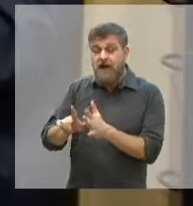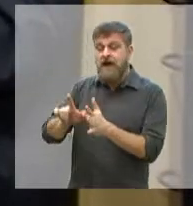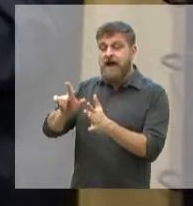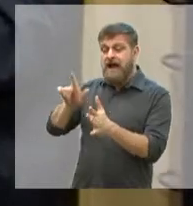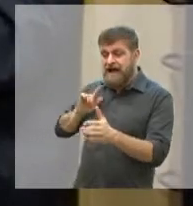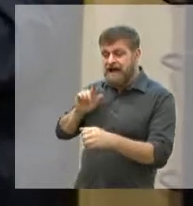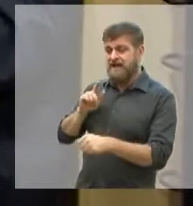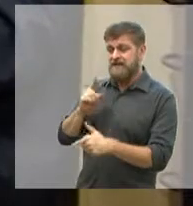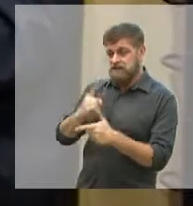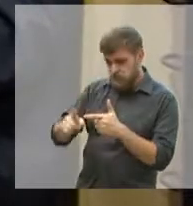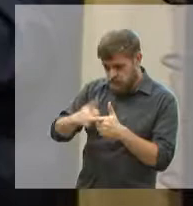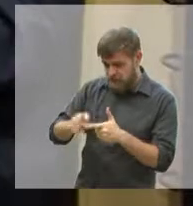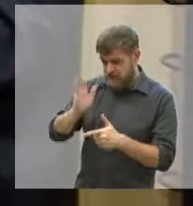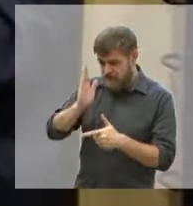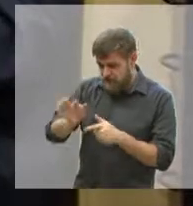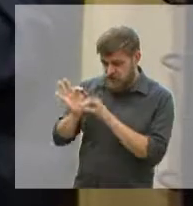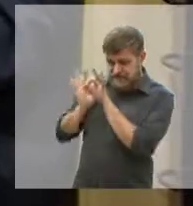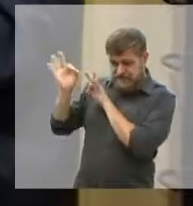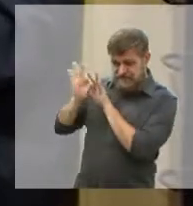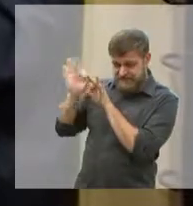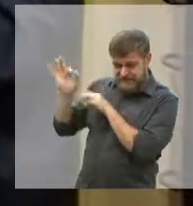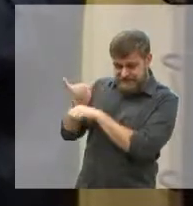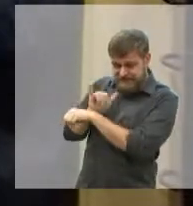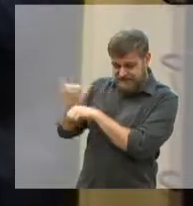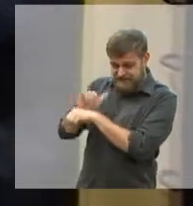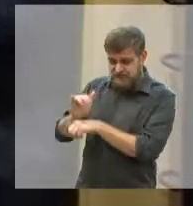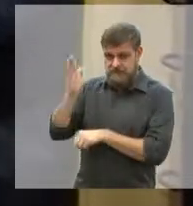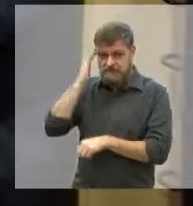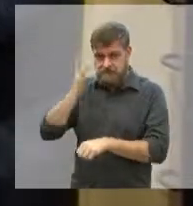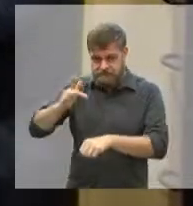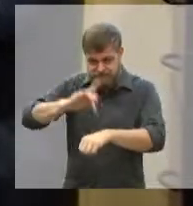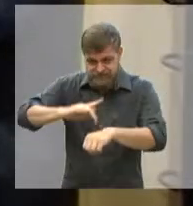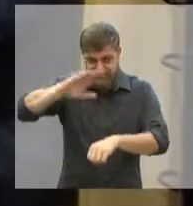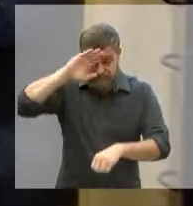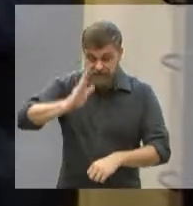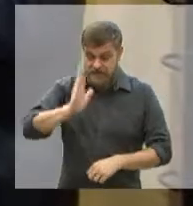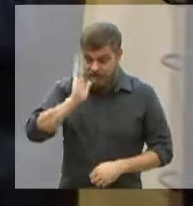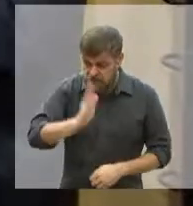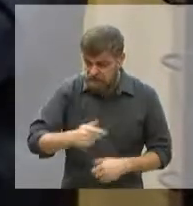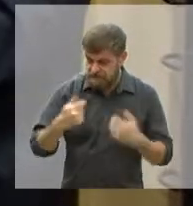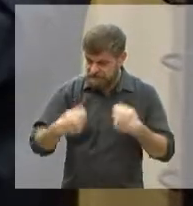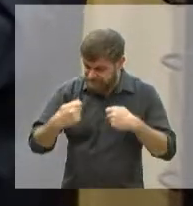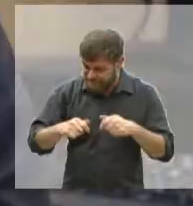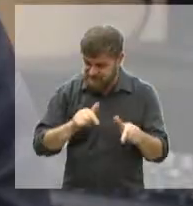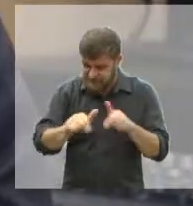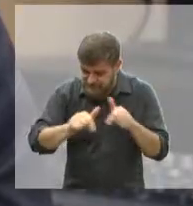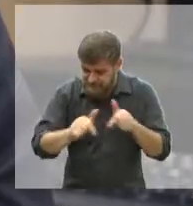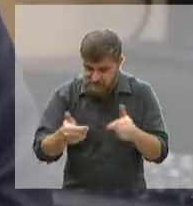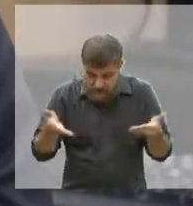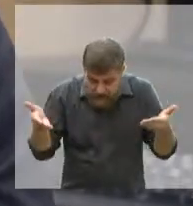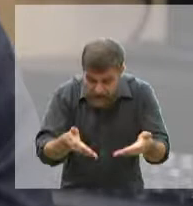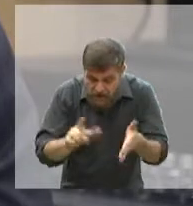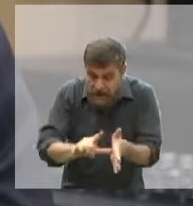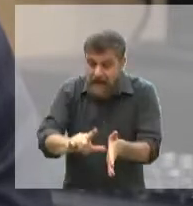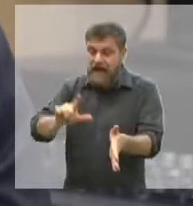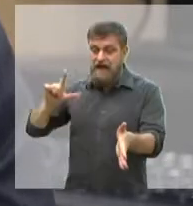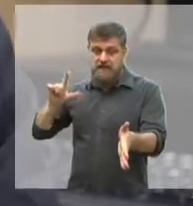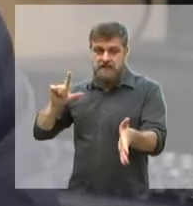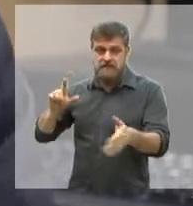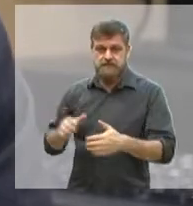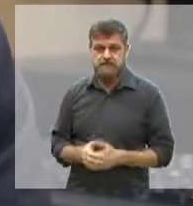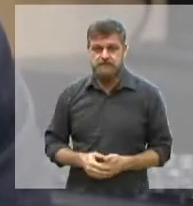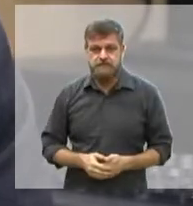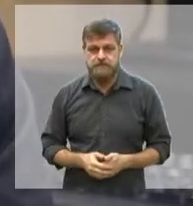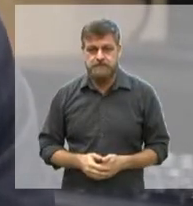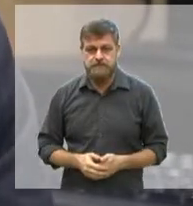aos problemas? Porque a gente sabe que pode ter a dengue aí, já deveria estar trabalhando com isso. Então, eu não